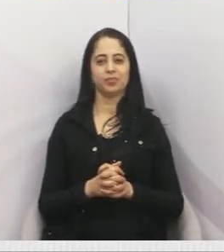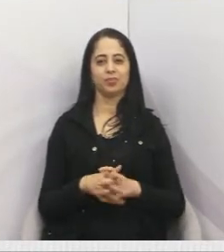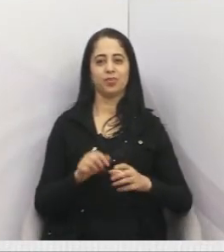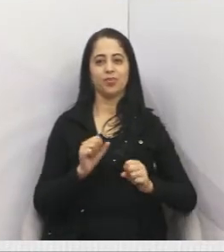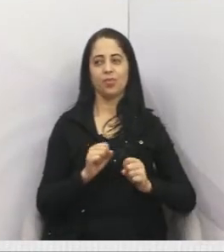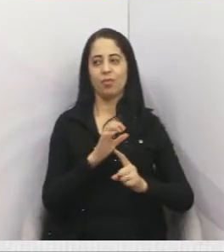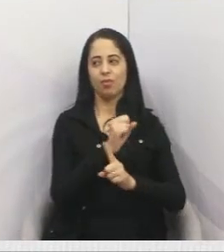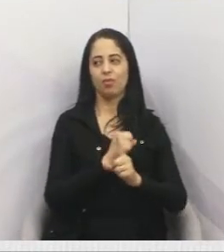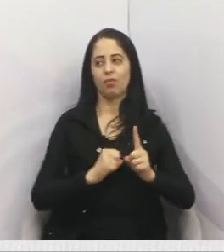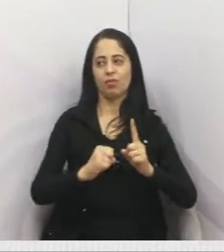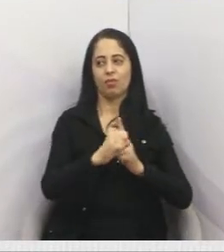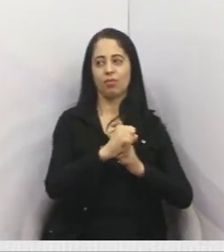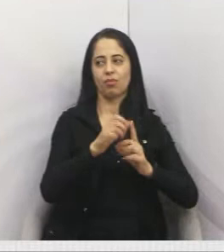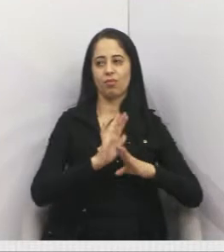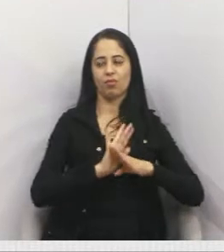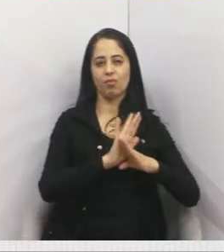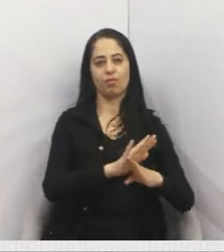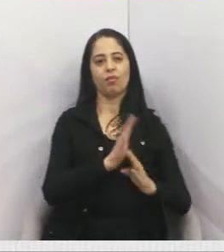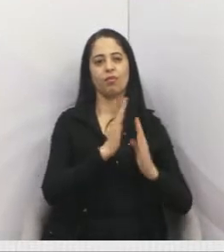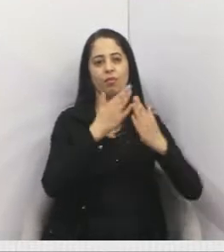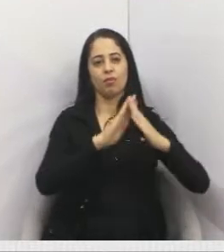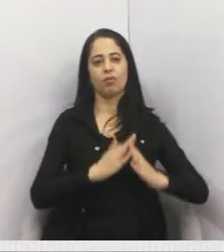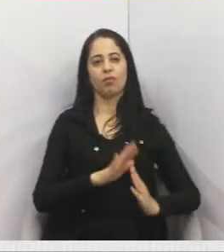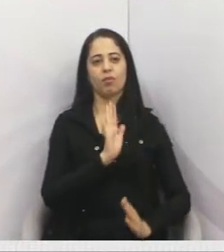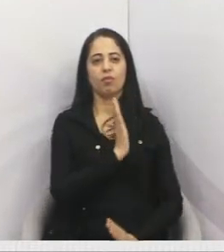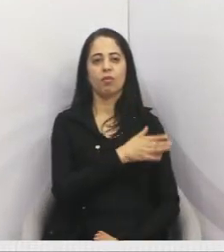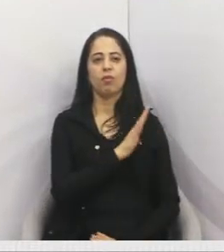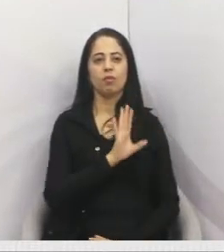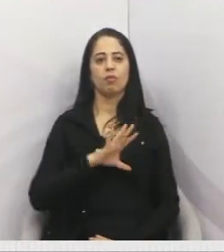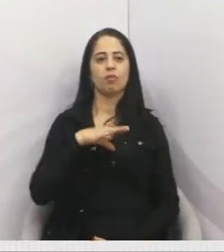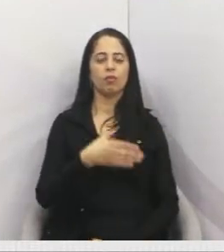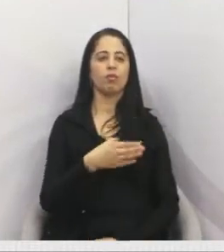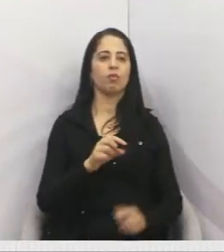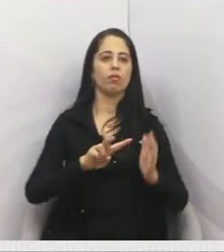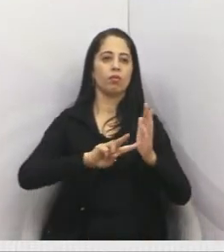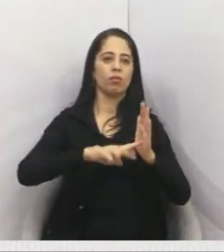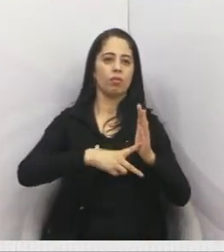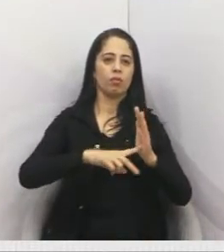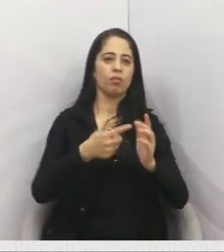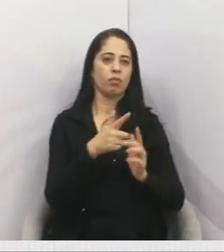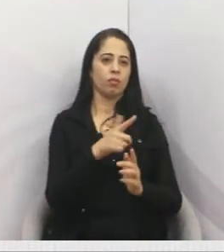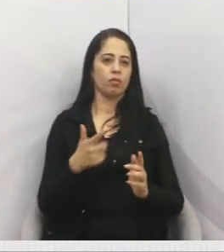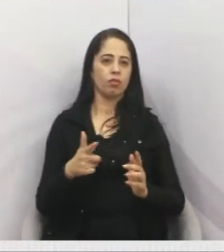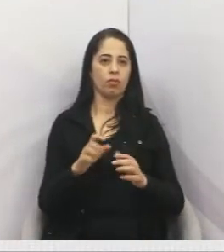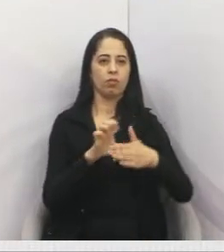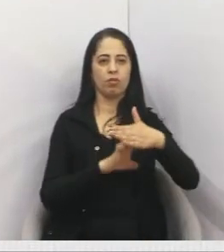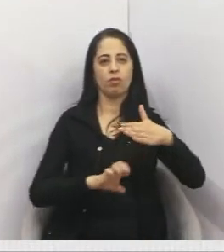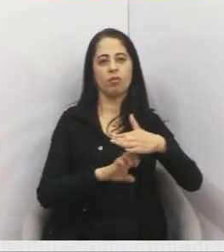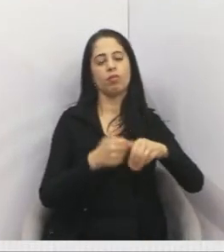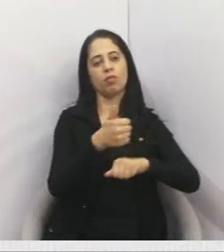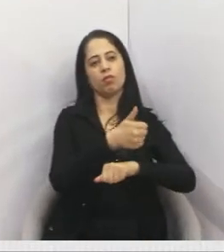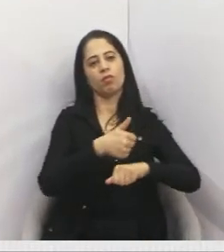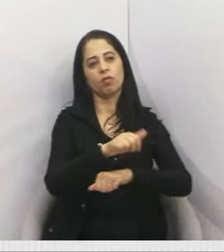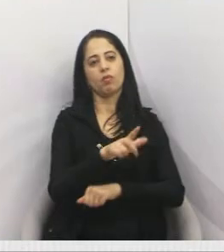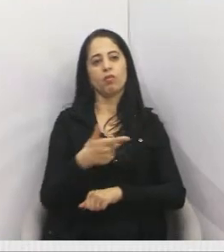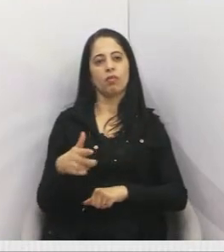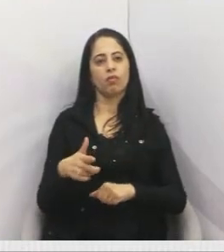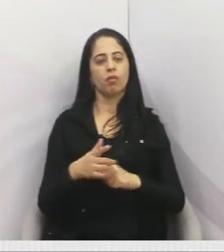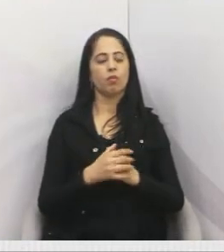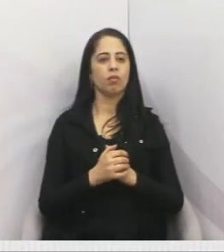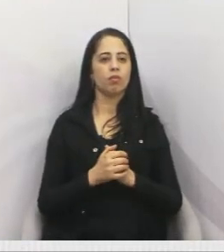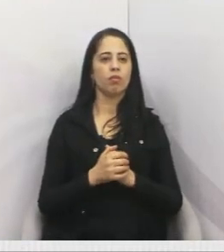Movimentos populares, Quilombo Coração Valente, entidades de classe sindical em branco, empresas ou entidades profissionais em